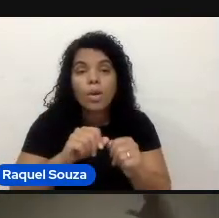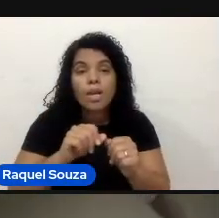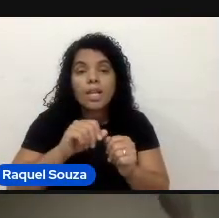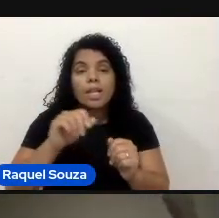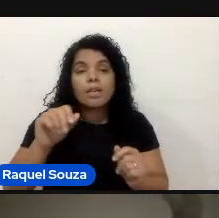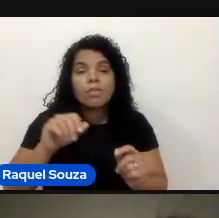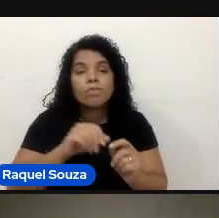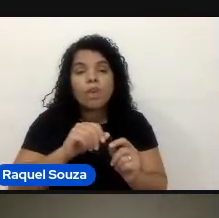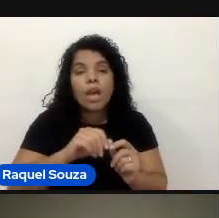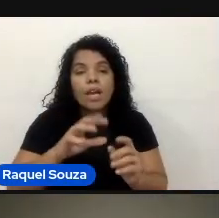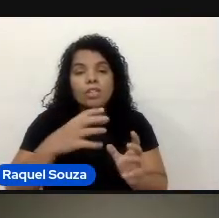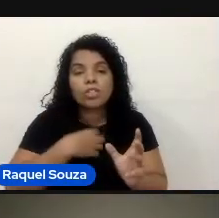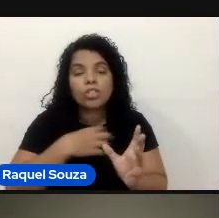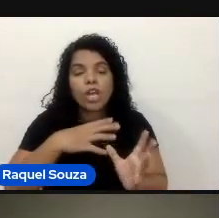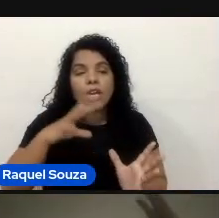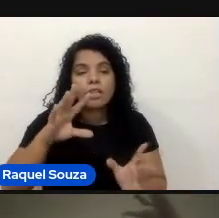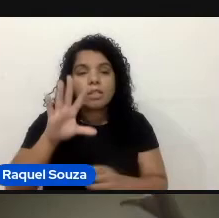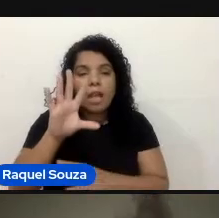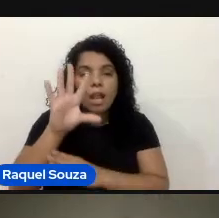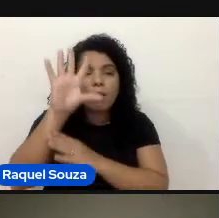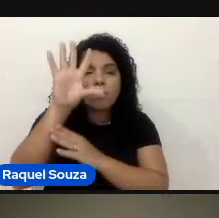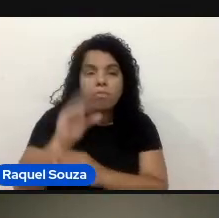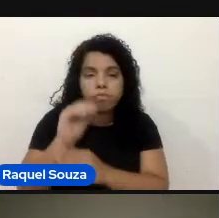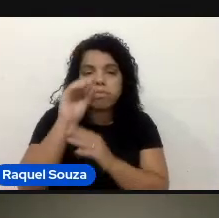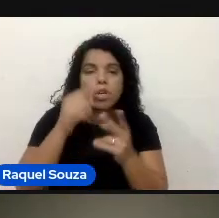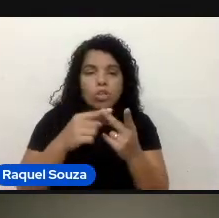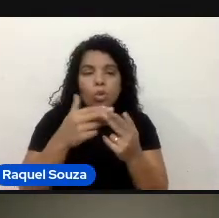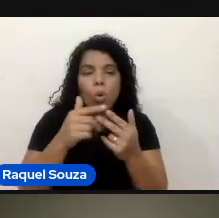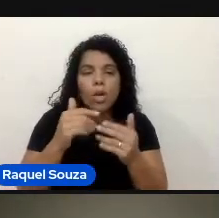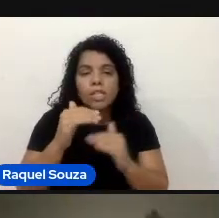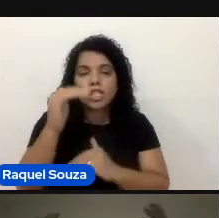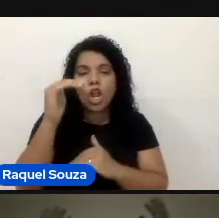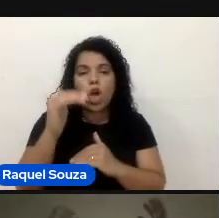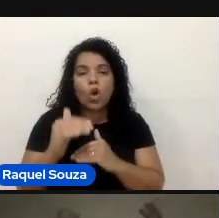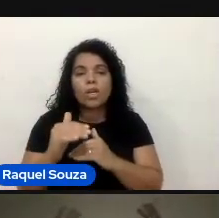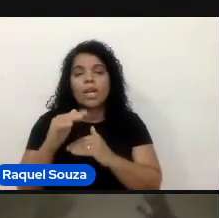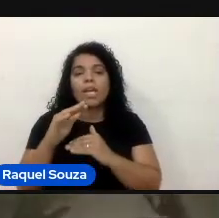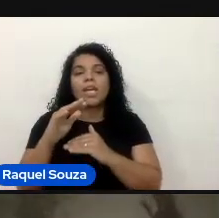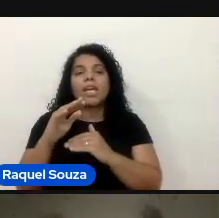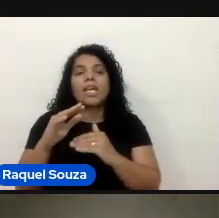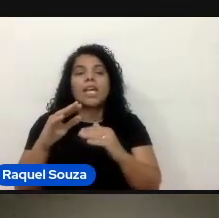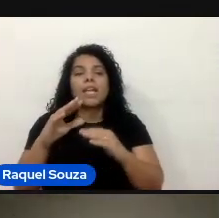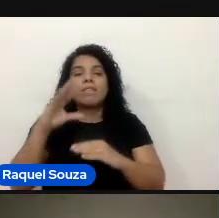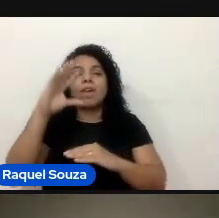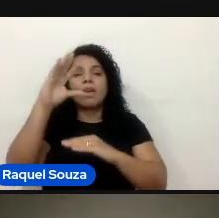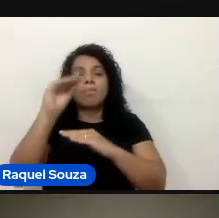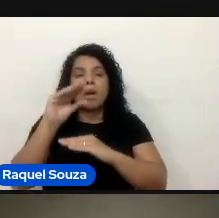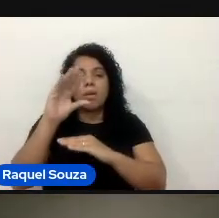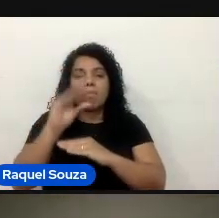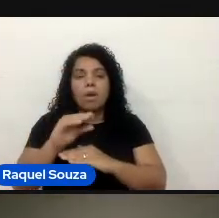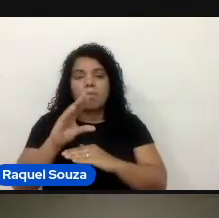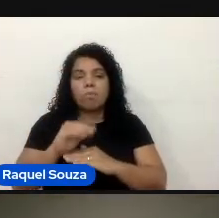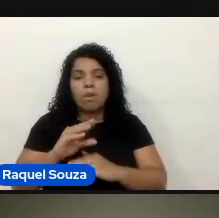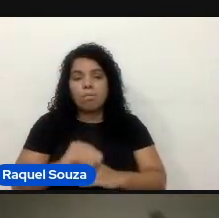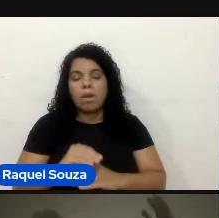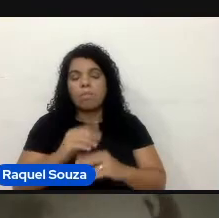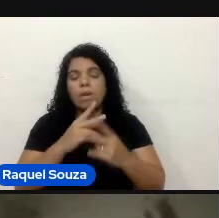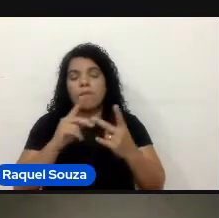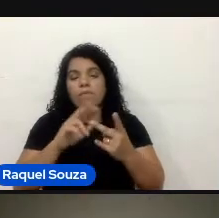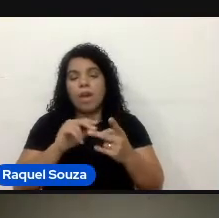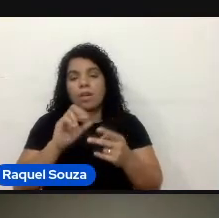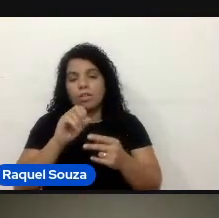jeito que ele tira screenshot de coisas muito longas, ele vai meio que costurando vários screenshots com esse height,